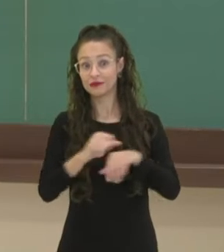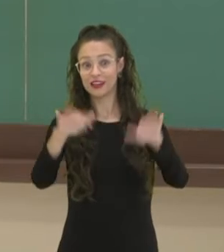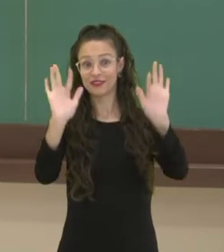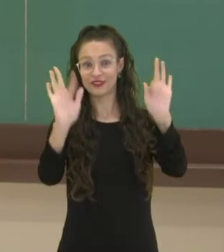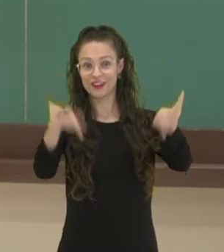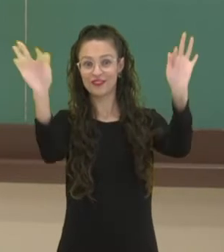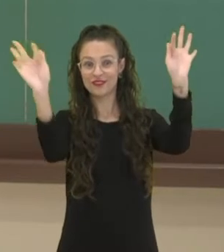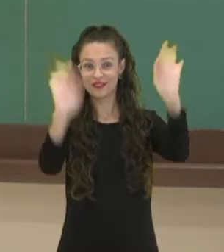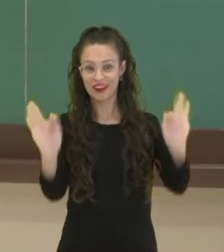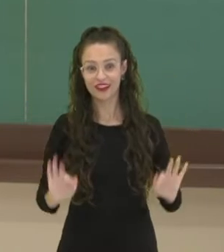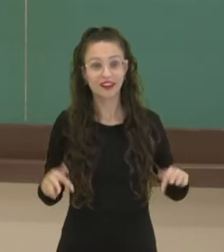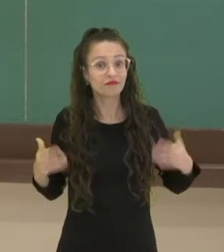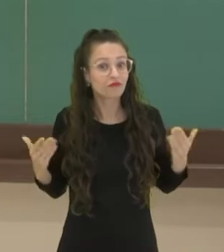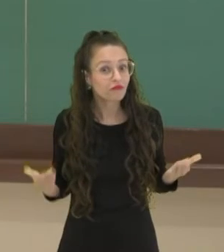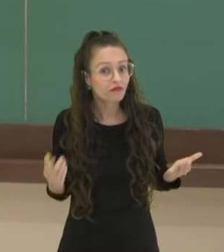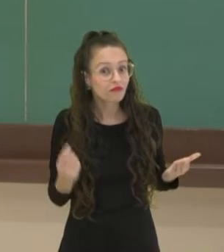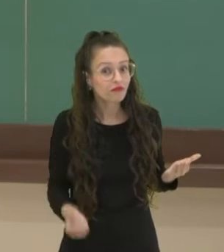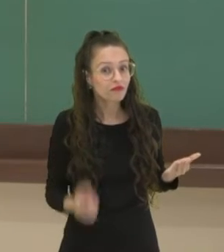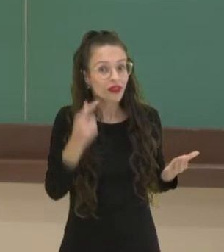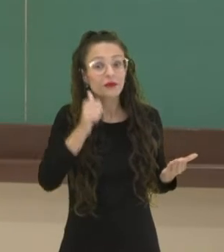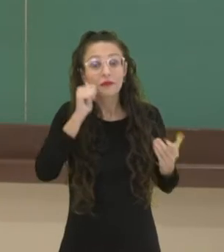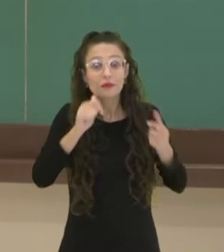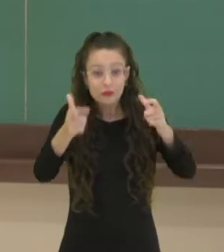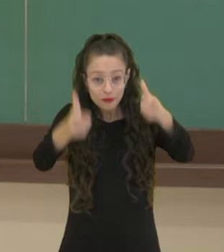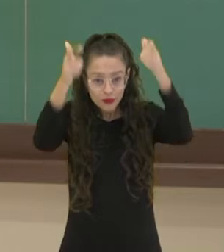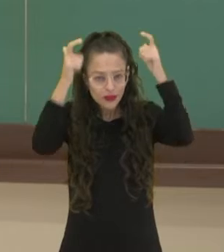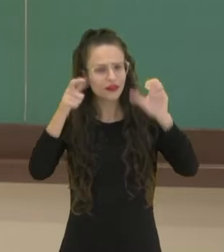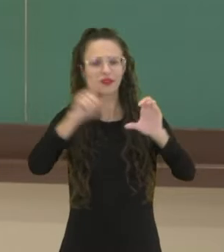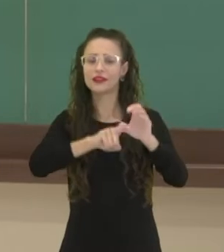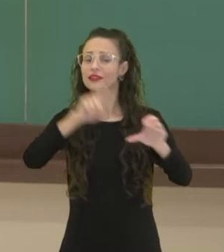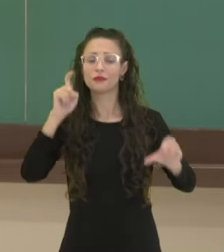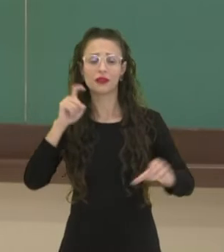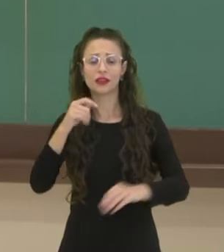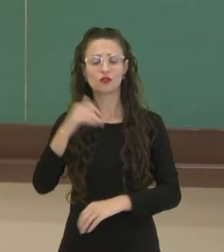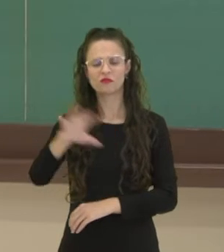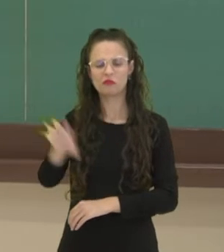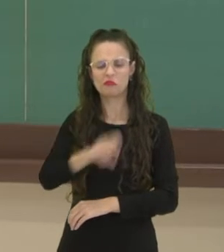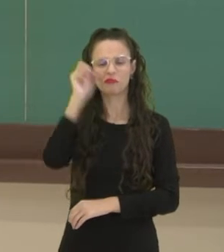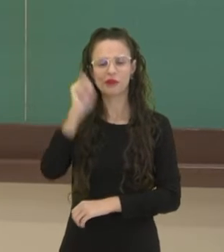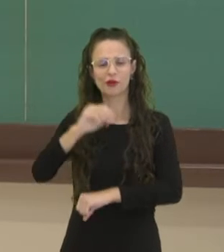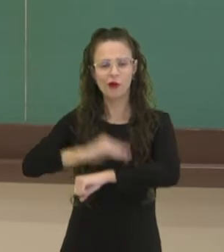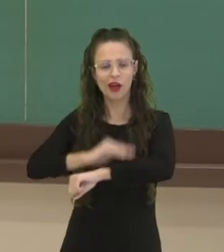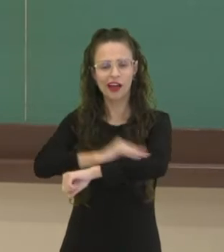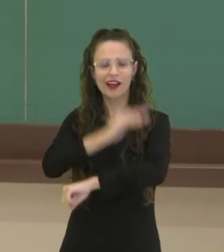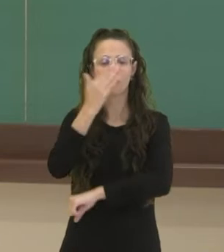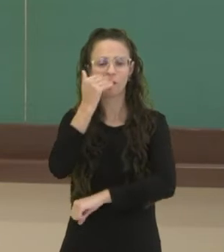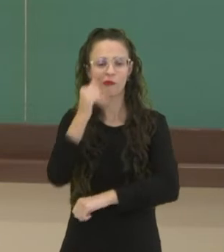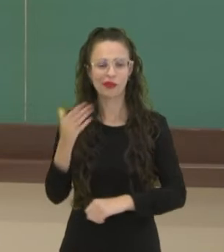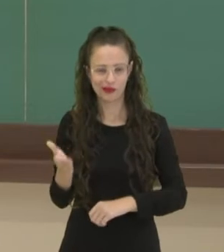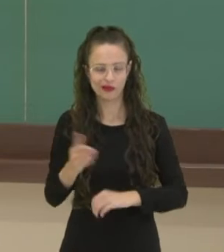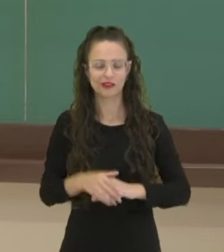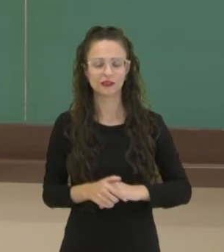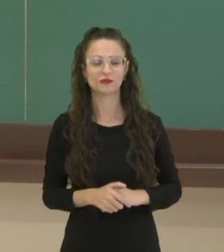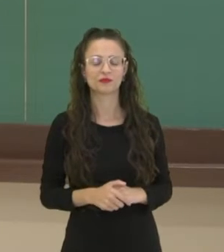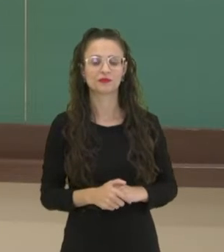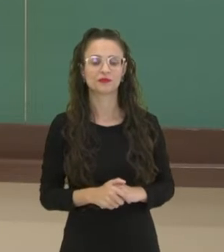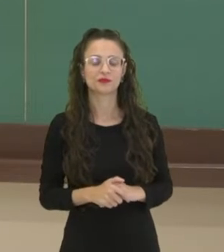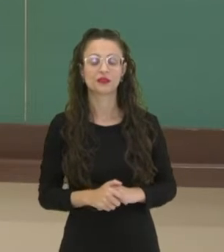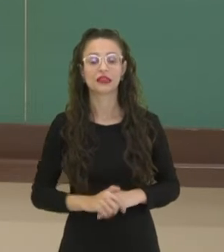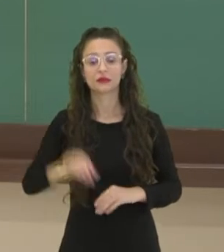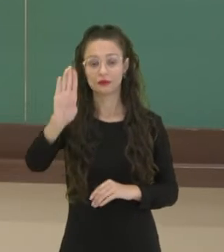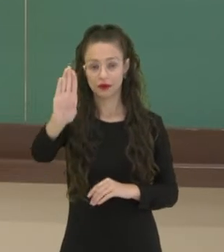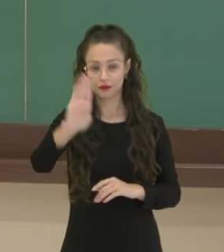feliz e o que você tem? Uma princesa independente jantando a rã, digamos assim. Na letra